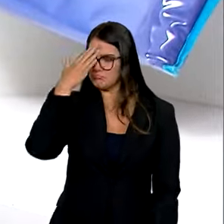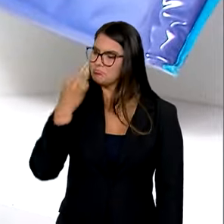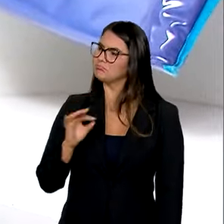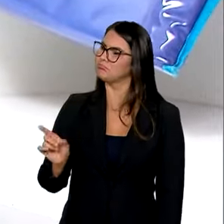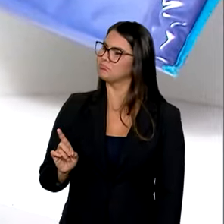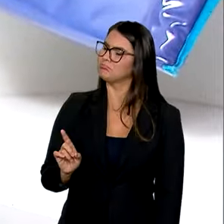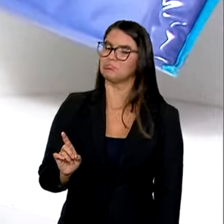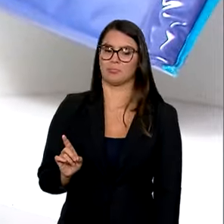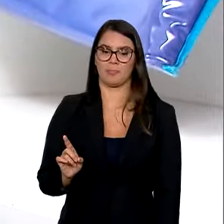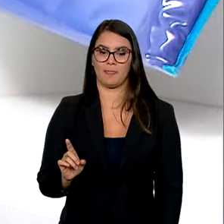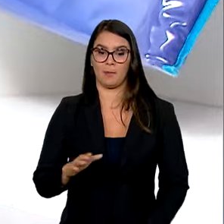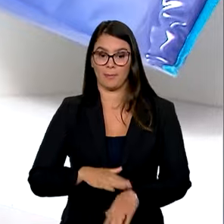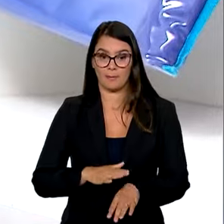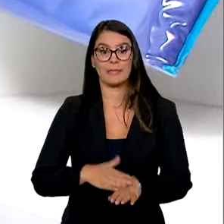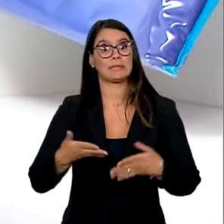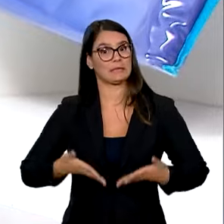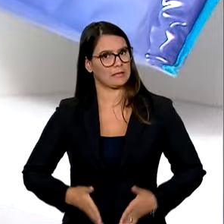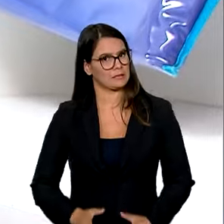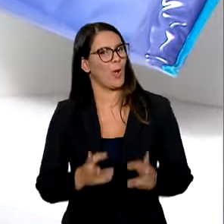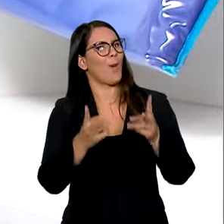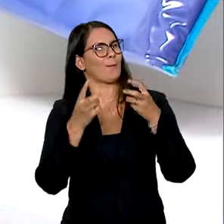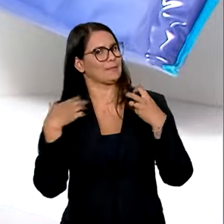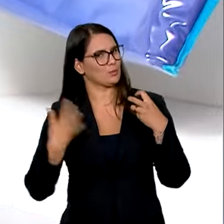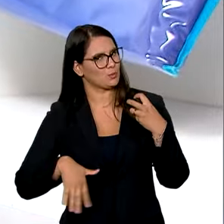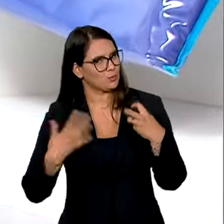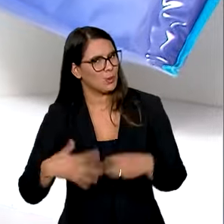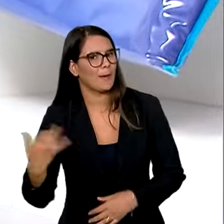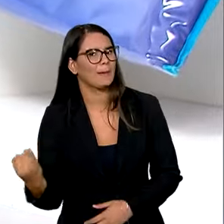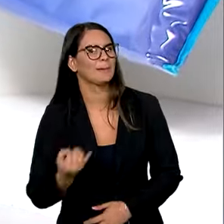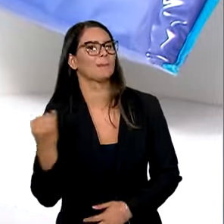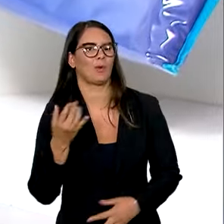Quando ela nasceu, eu vi a importância e eu decidi, eu vou doar.